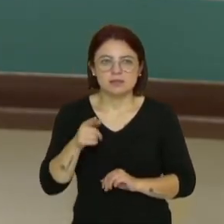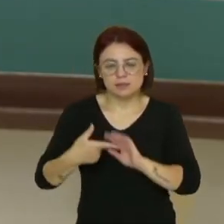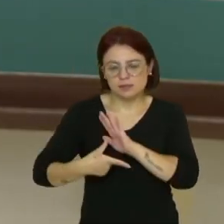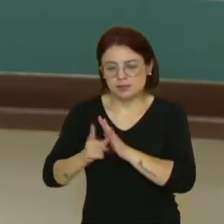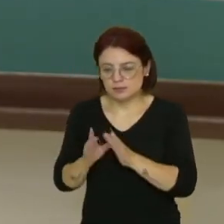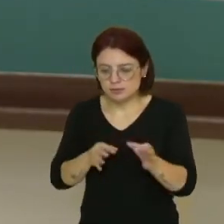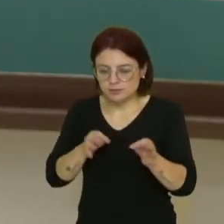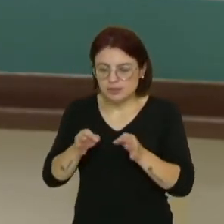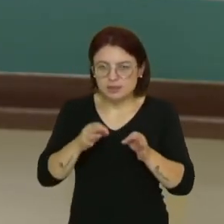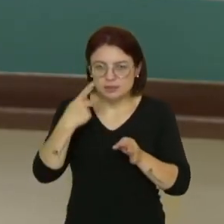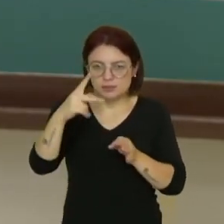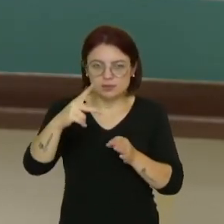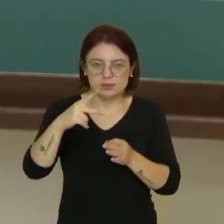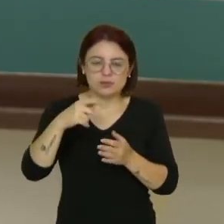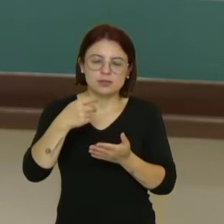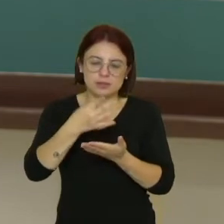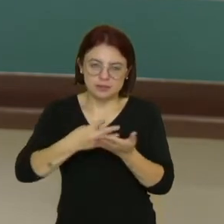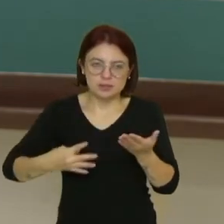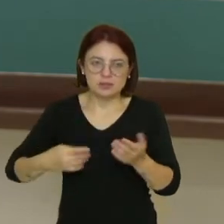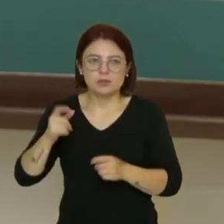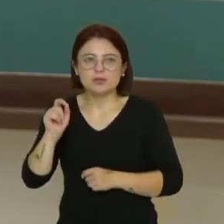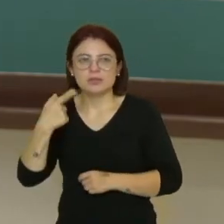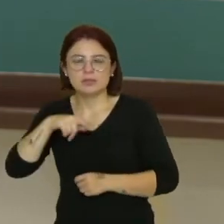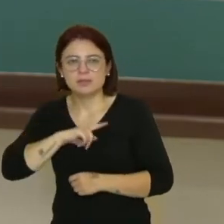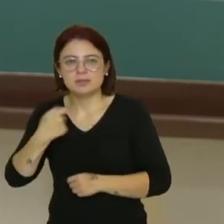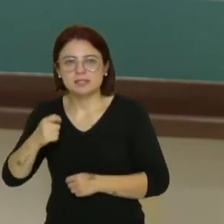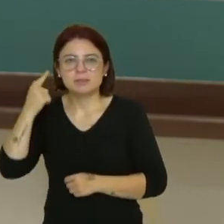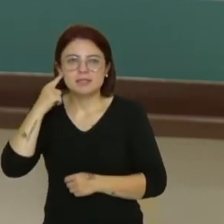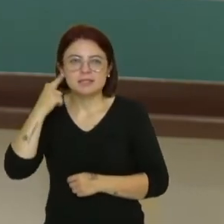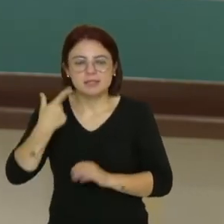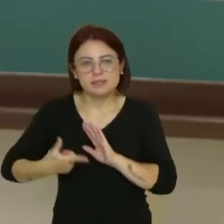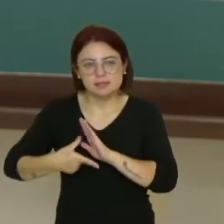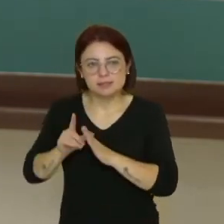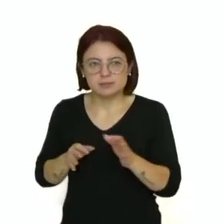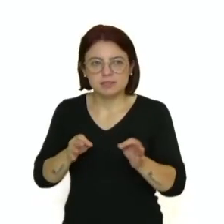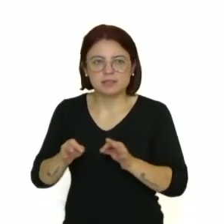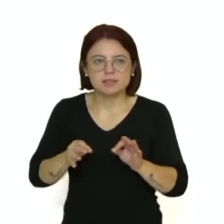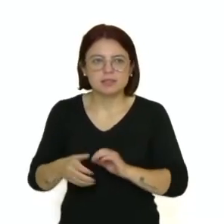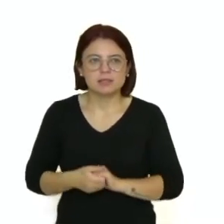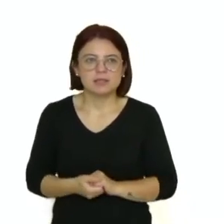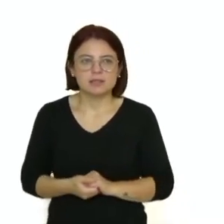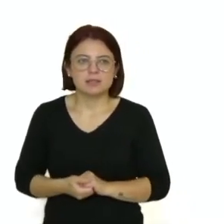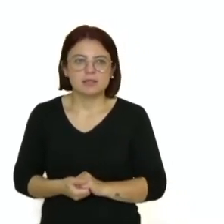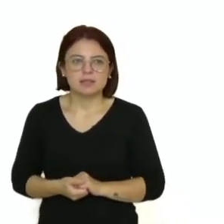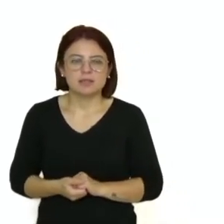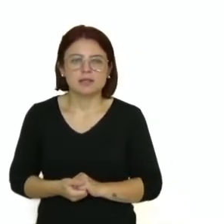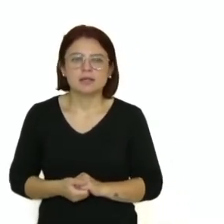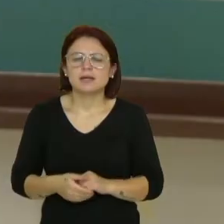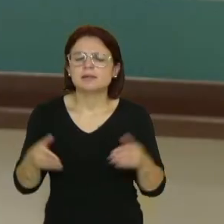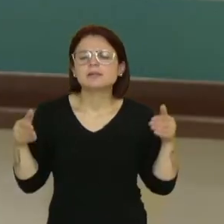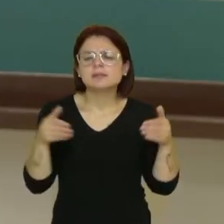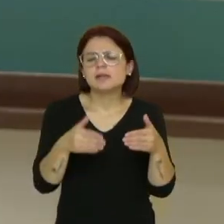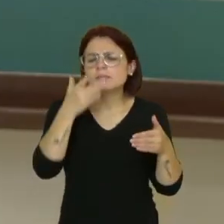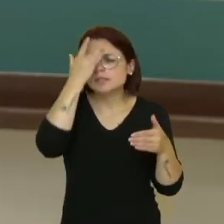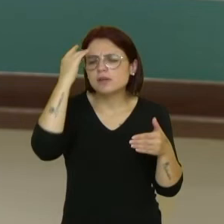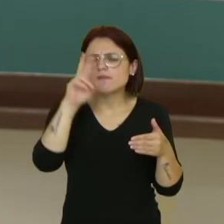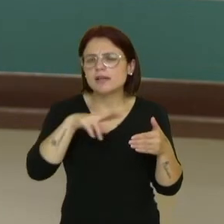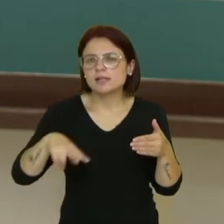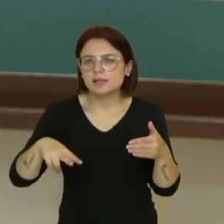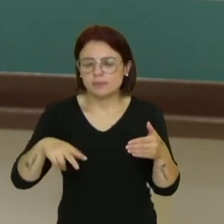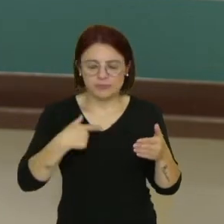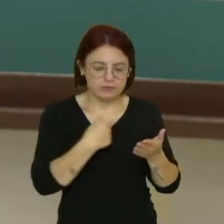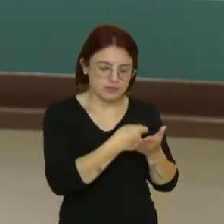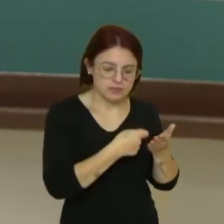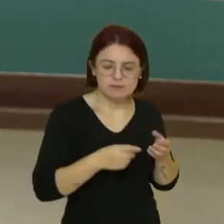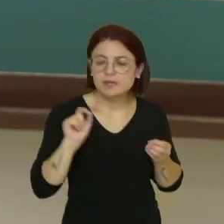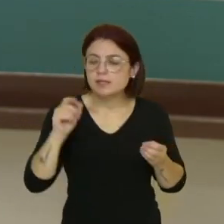Planeje sua crônica. O que precisa pensar então antes de planejar então a sua crônica, né? Para quem que eu vou dirigir o meu texto? É para pessoas